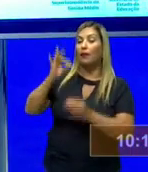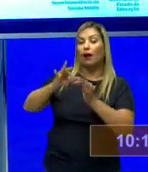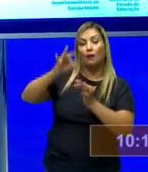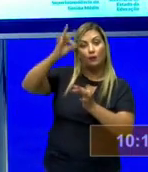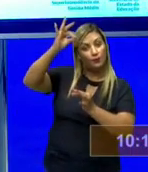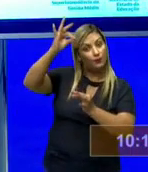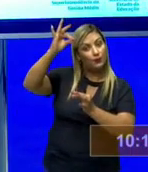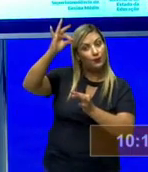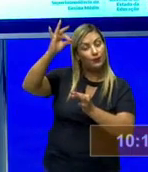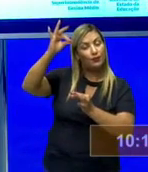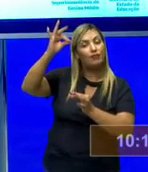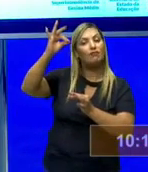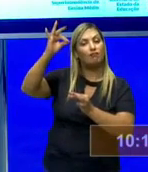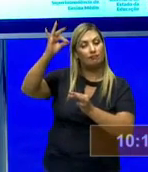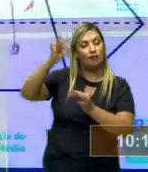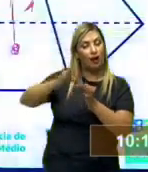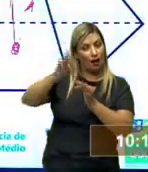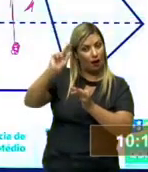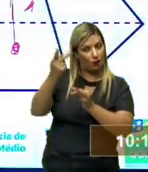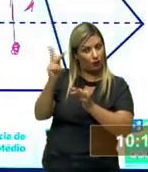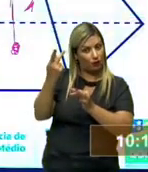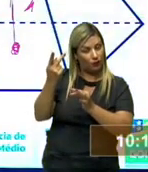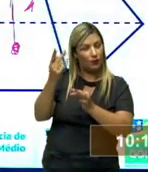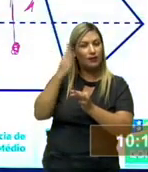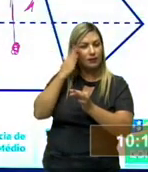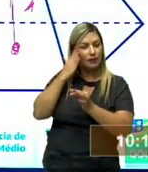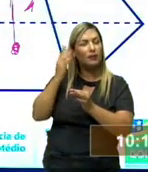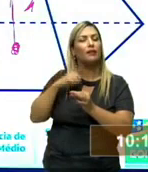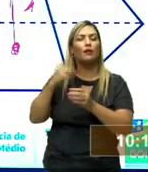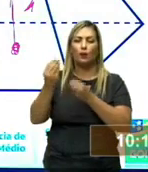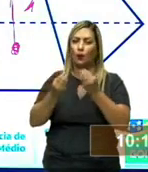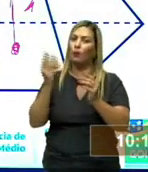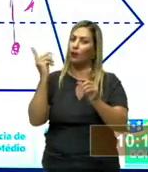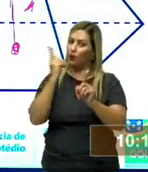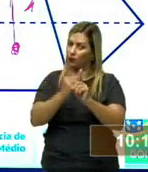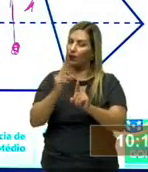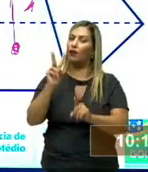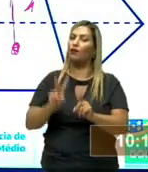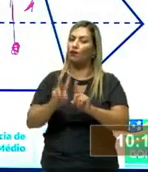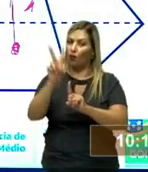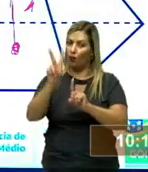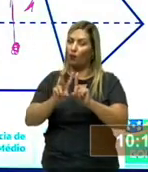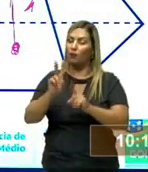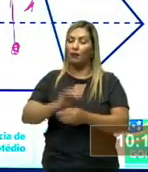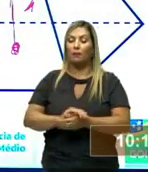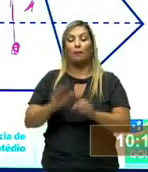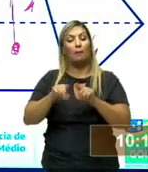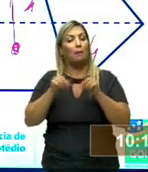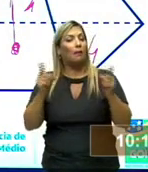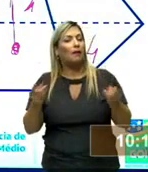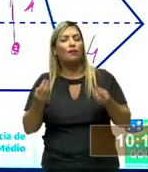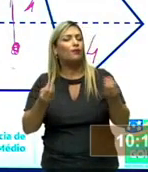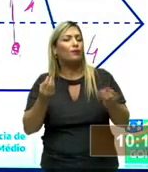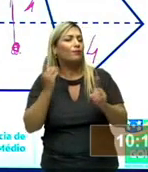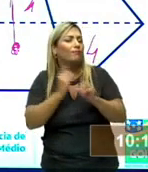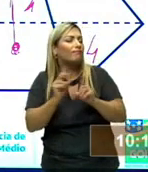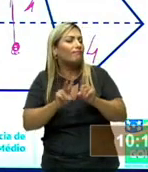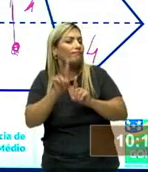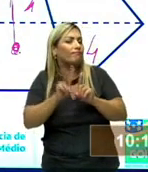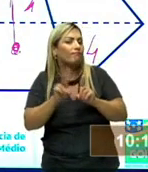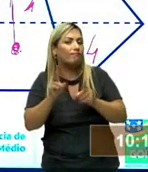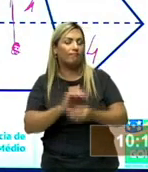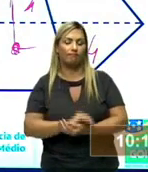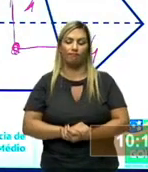a altura dele não tem como eu calcular o volume mas como é que eu vou calcular o volume